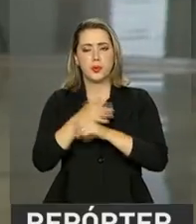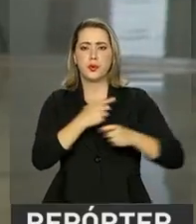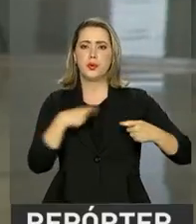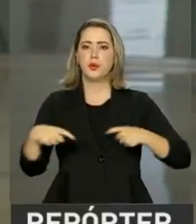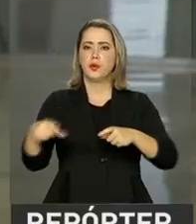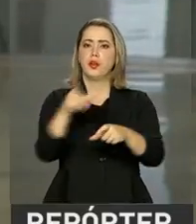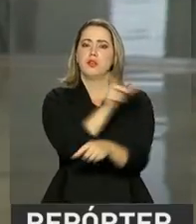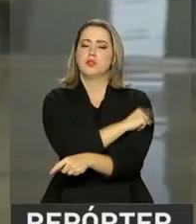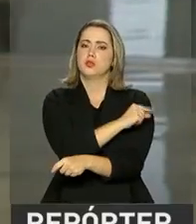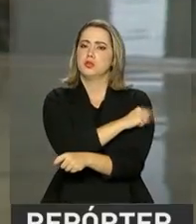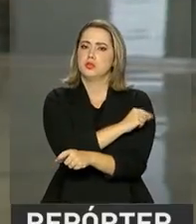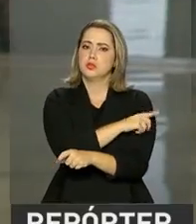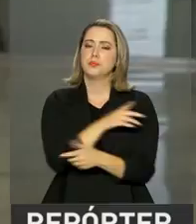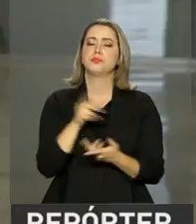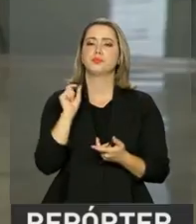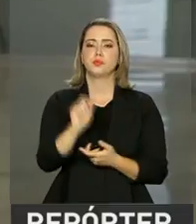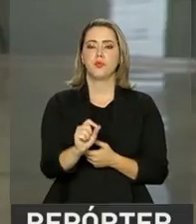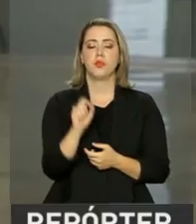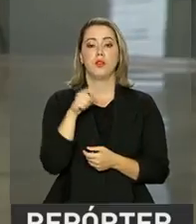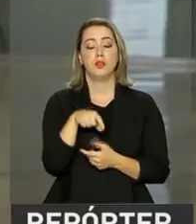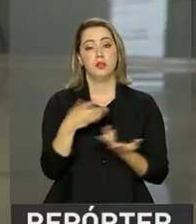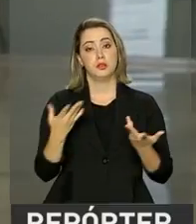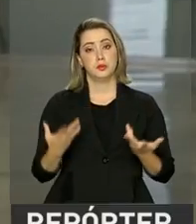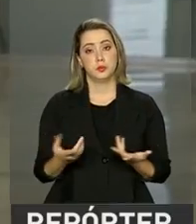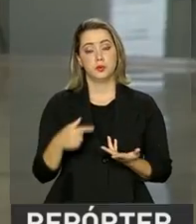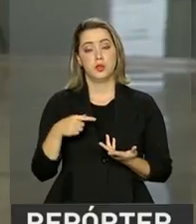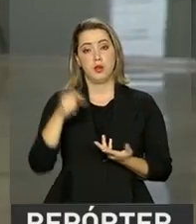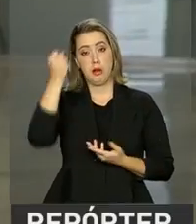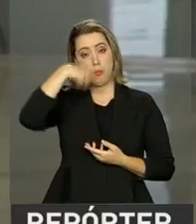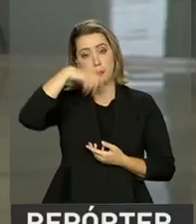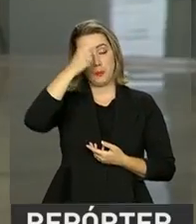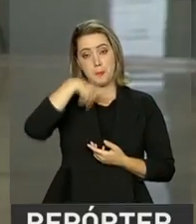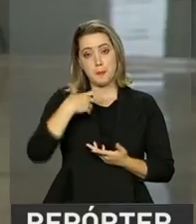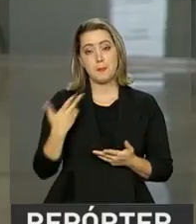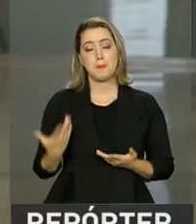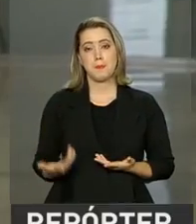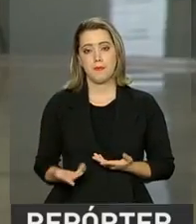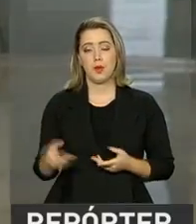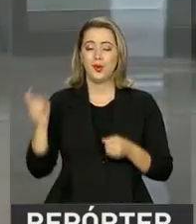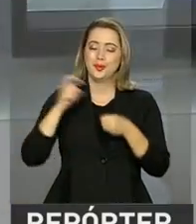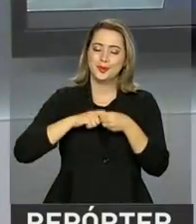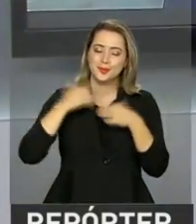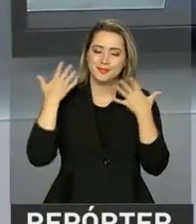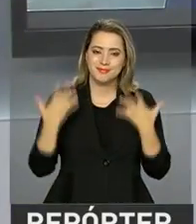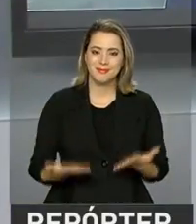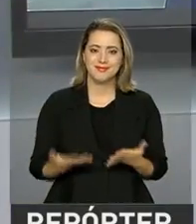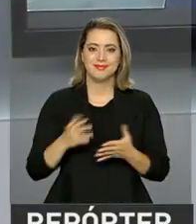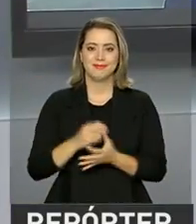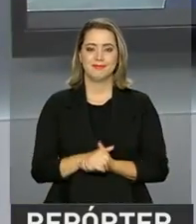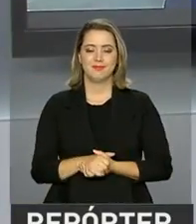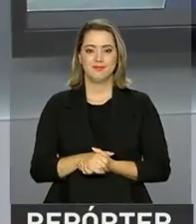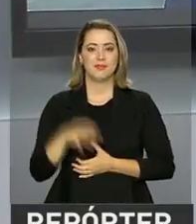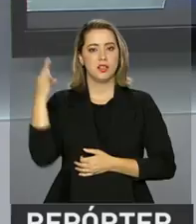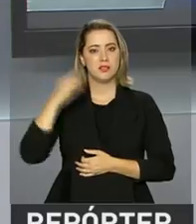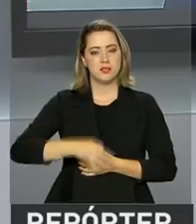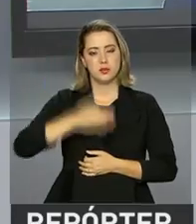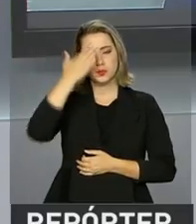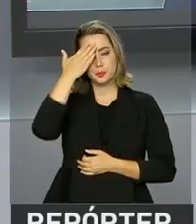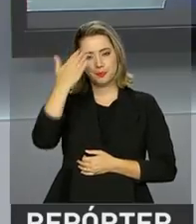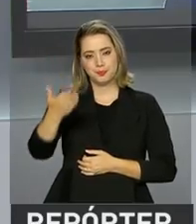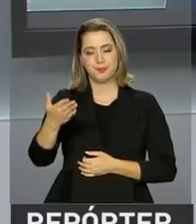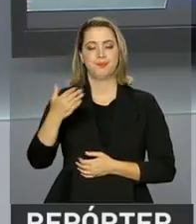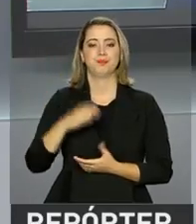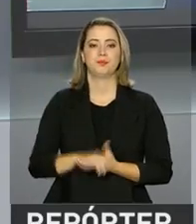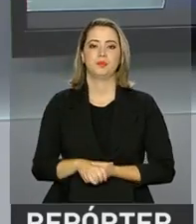de saúde para receberem a dose da vacina contra a gripe eu volto como se no estúdio ano tá certo paulo muito